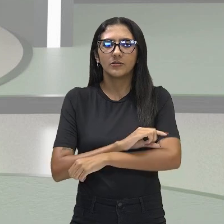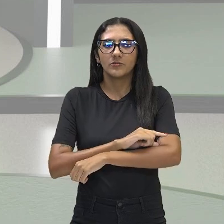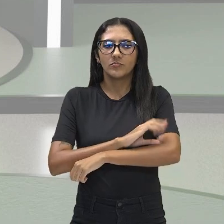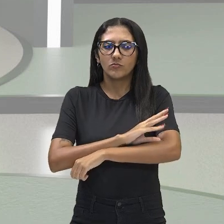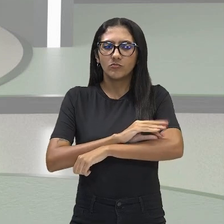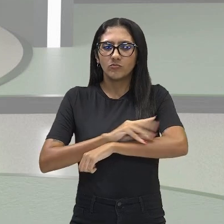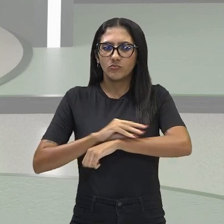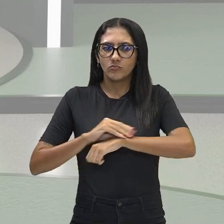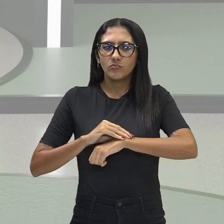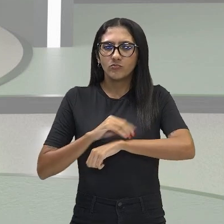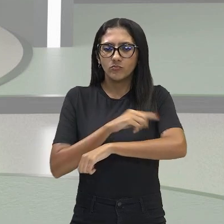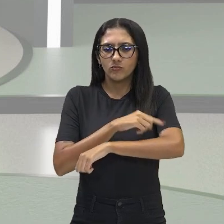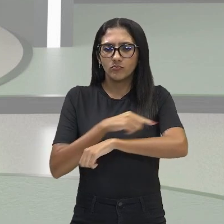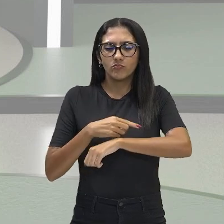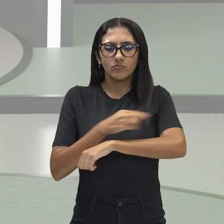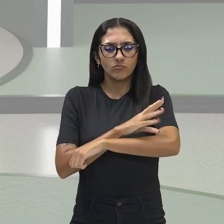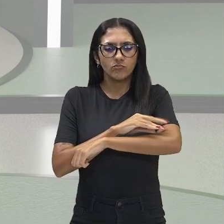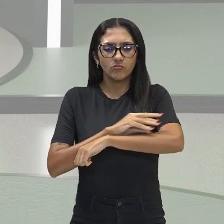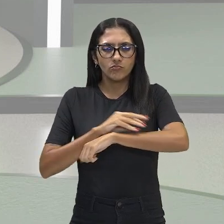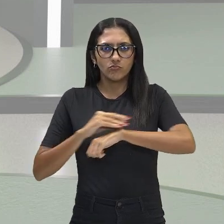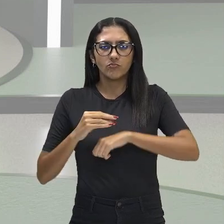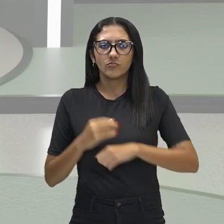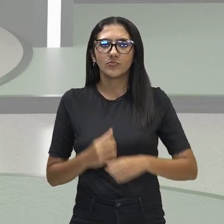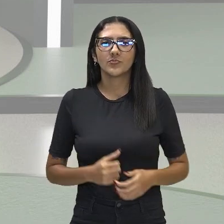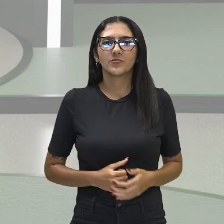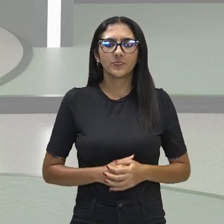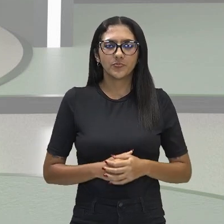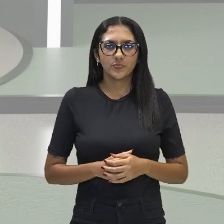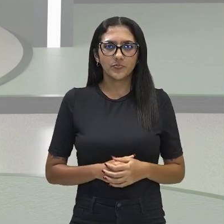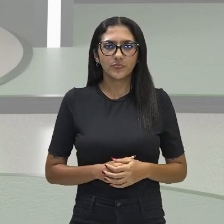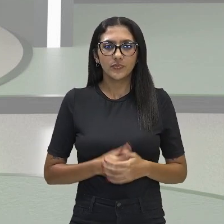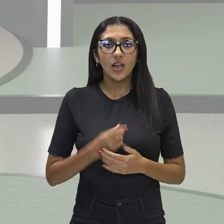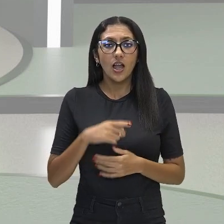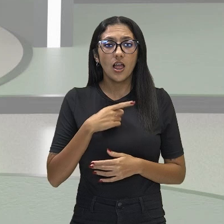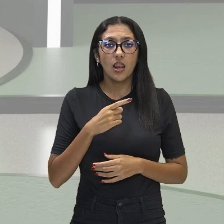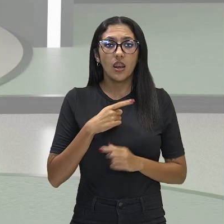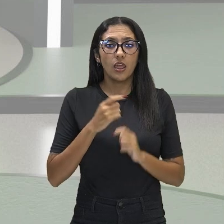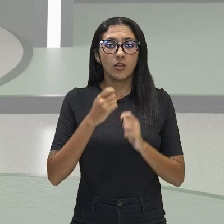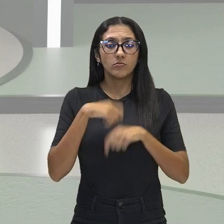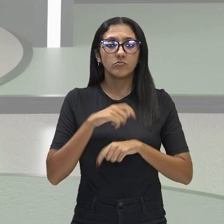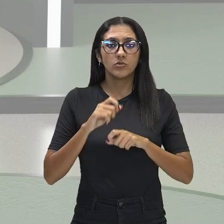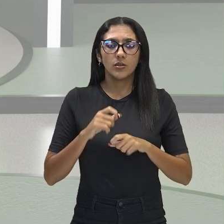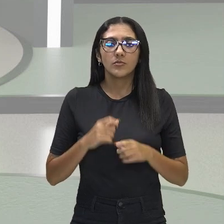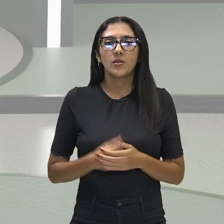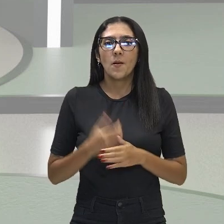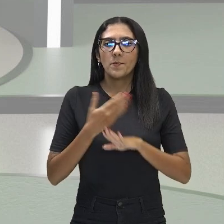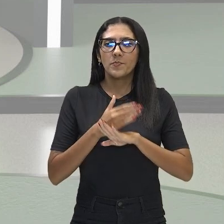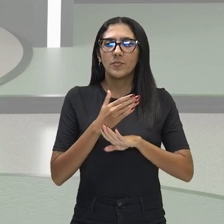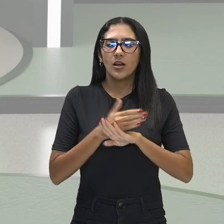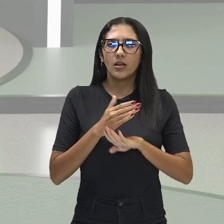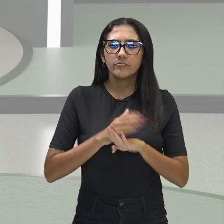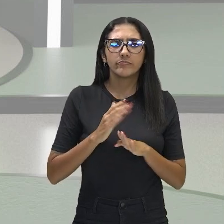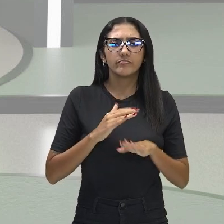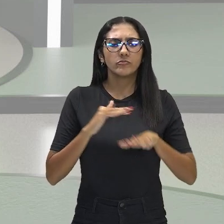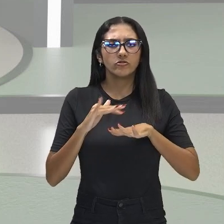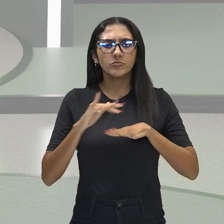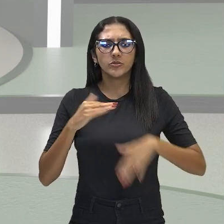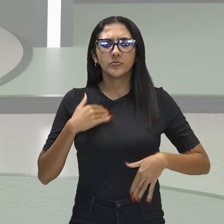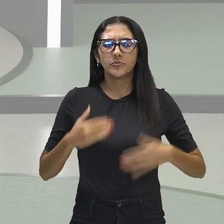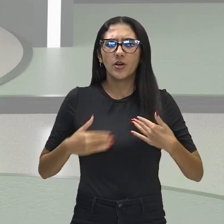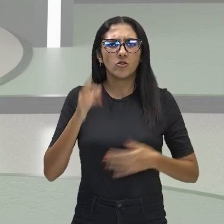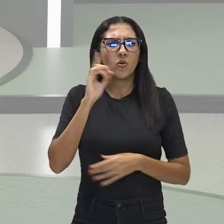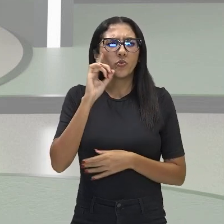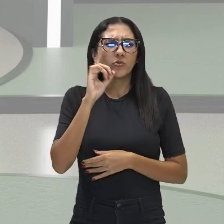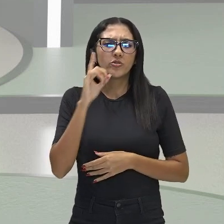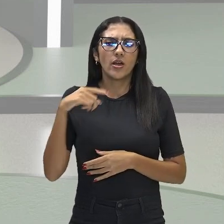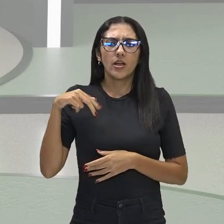pelos nossos movimentos do nosso corpo, permitindo a realização de atividades comuns, corriqueiras,